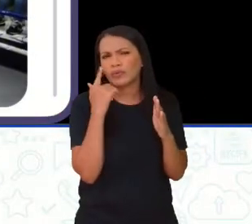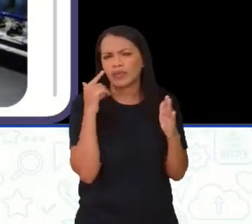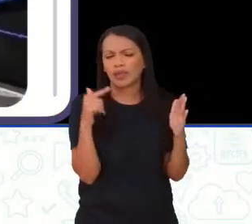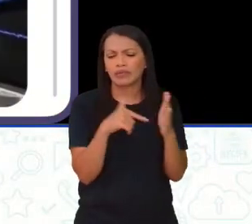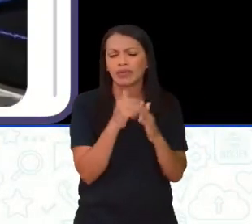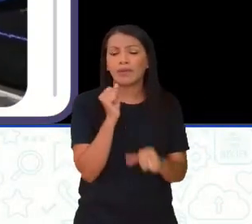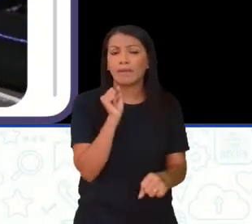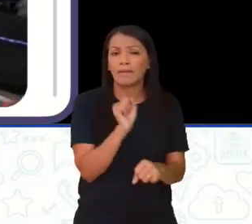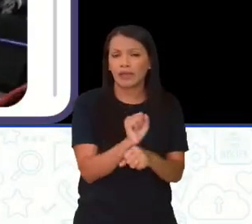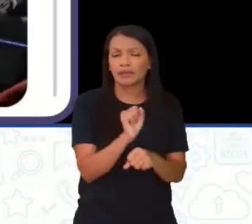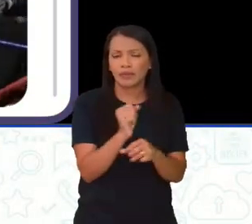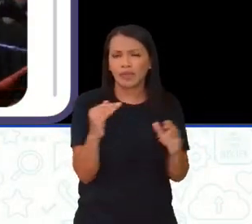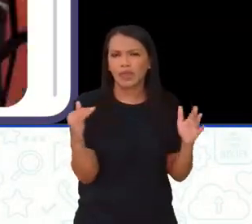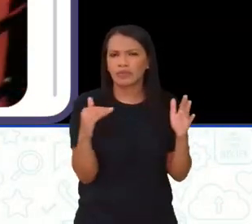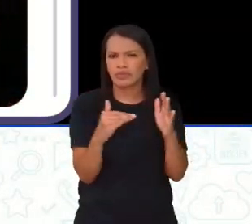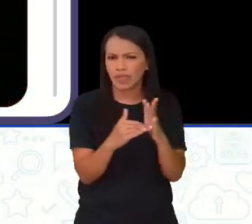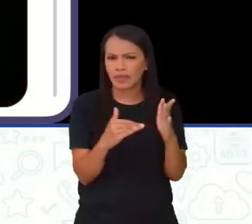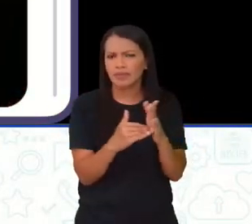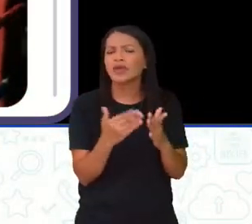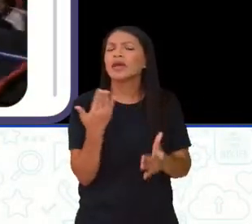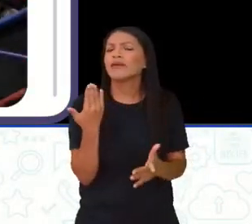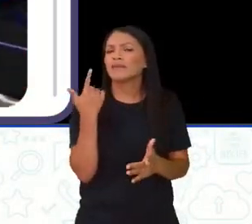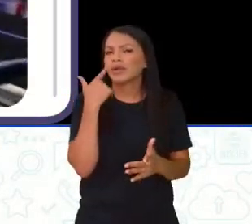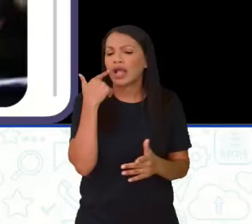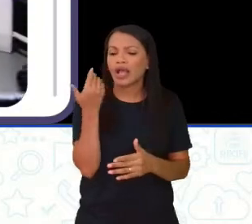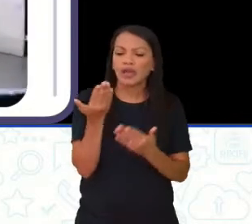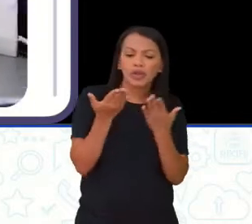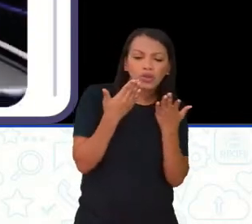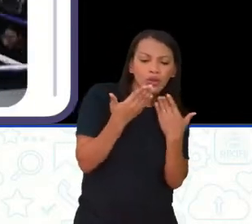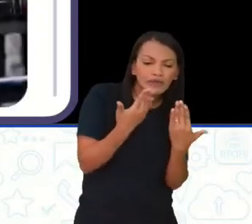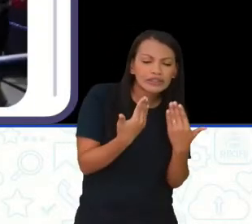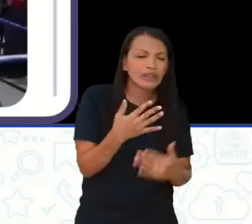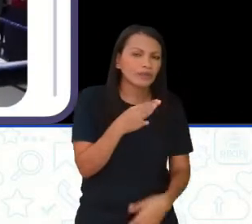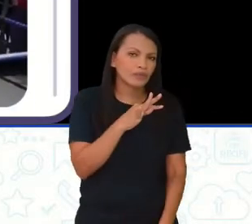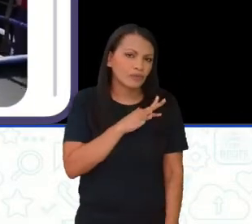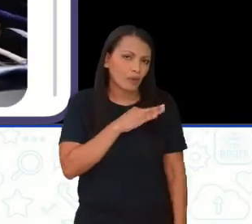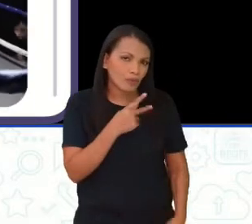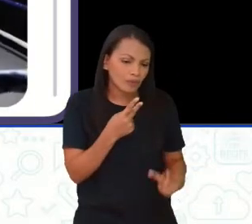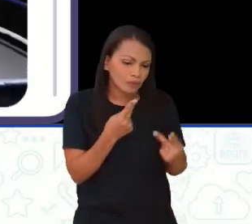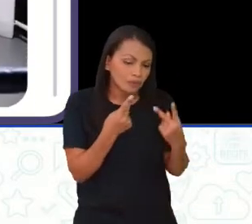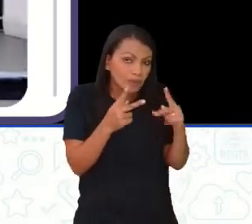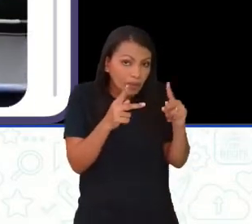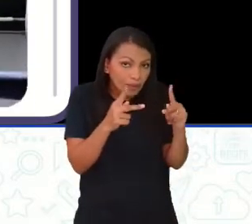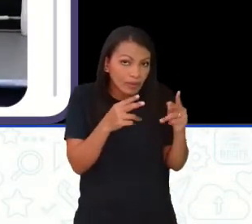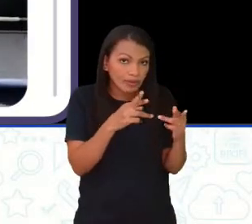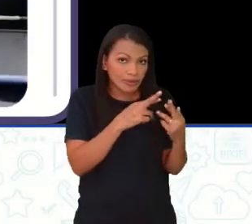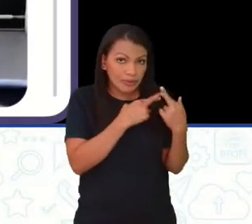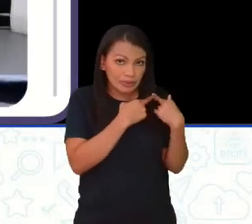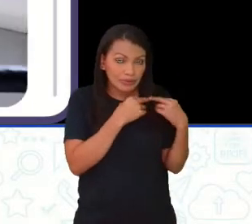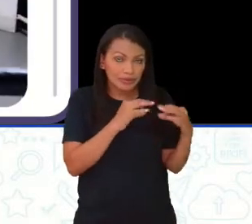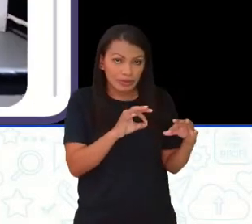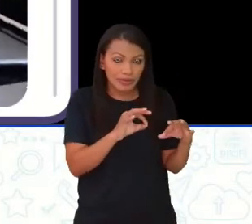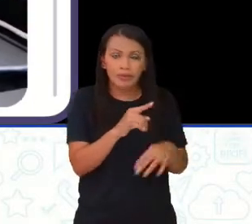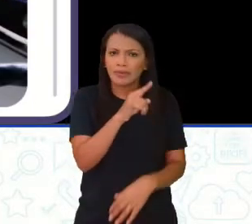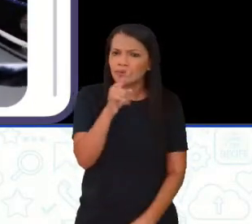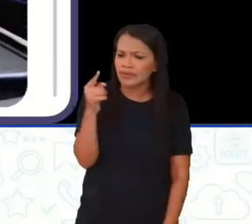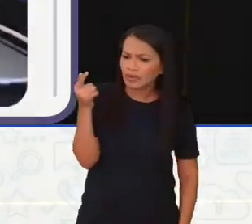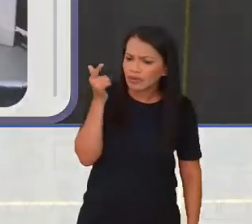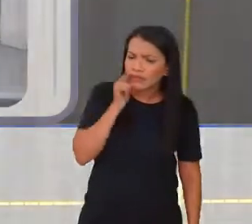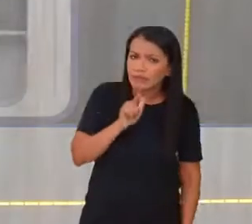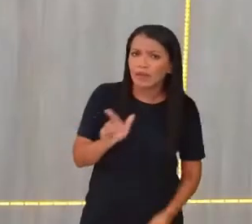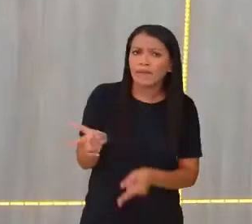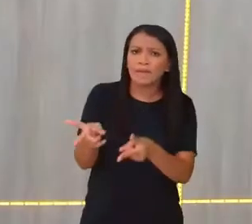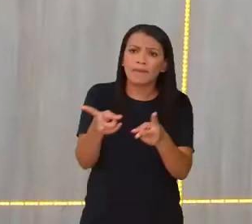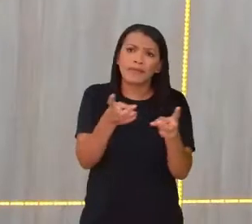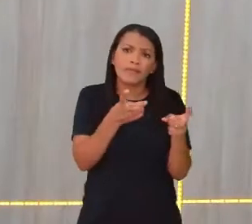que isso vem naturalmente, sabe? Né? Sim. O raciocínio ali na hora deve vir naturalmente. Sim, sim. Porque você consegue perceber, né? Por